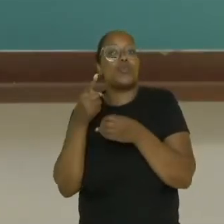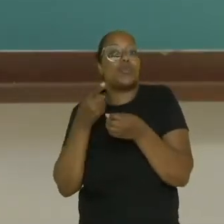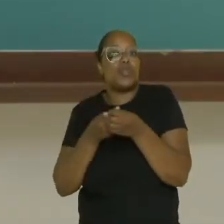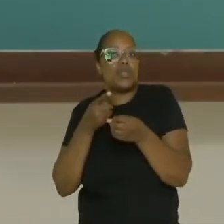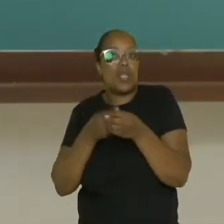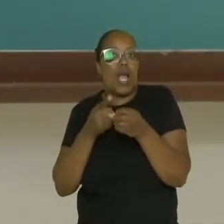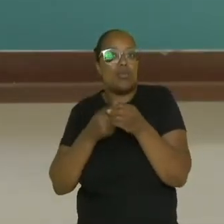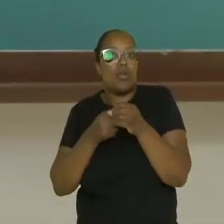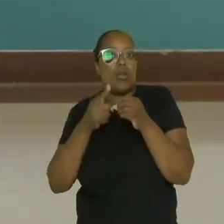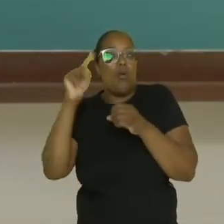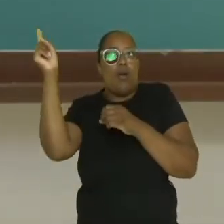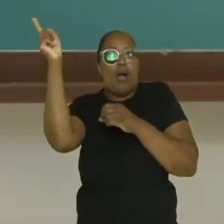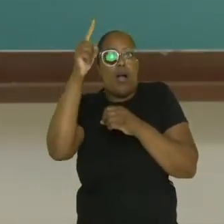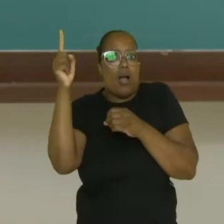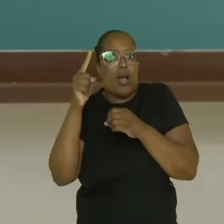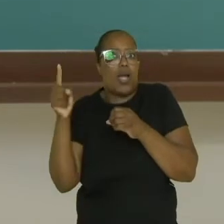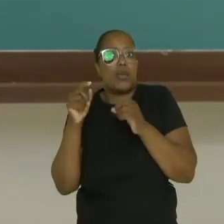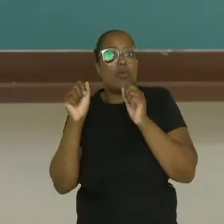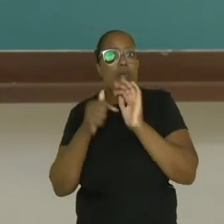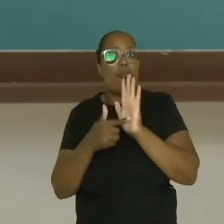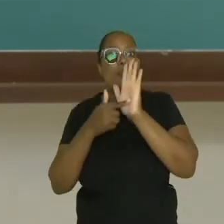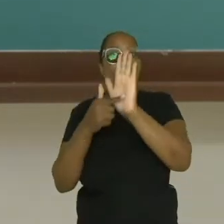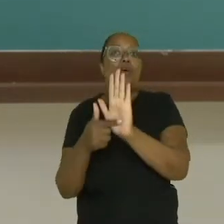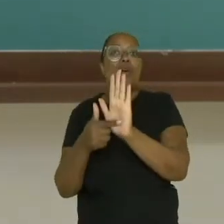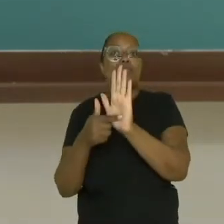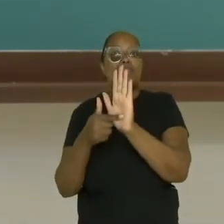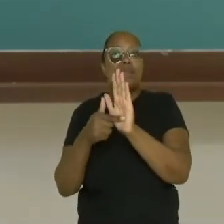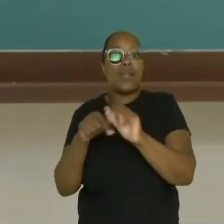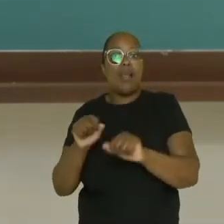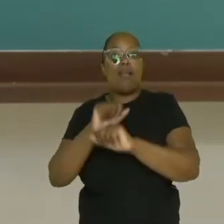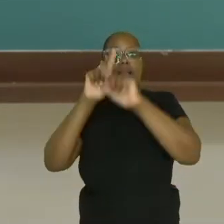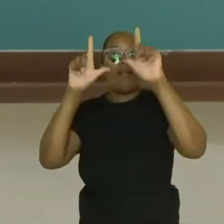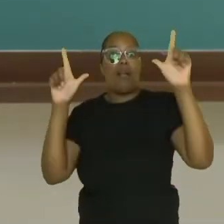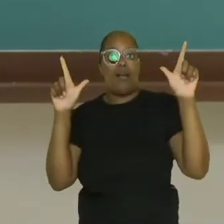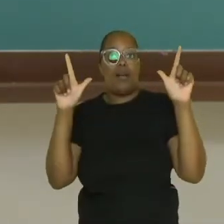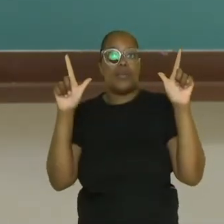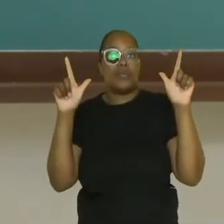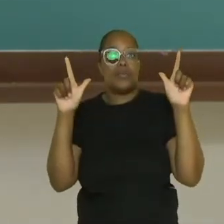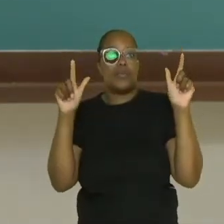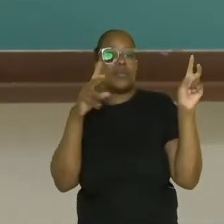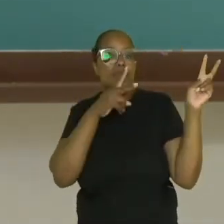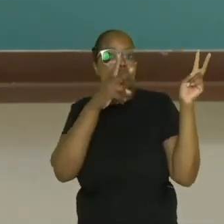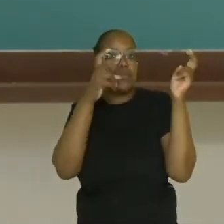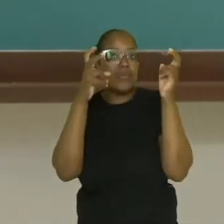propaga, ele ilumina ao seu redor, nos possibilitando ter